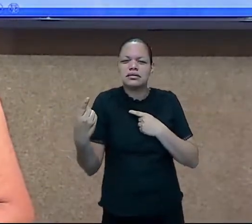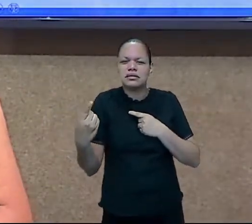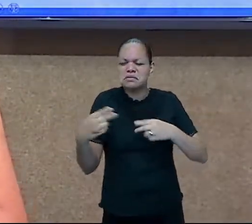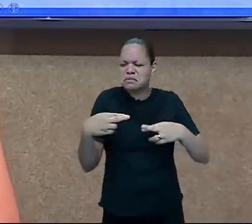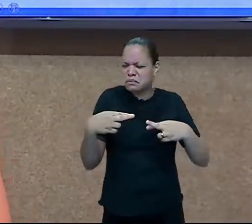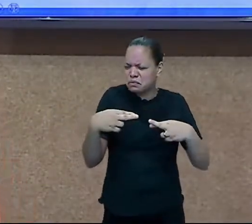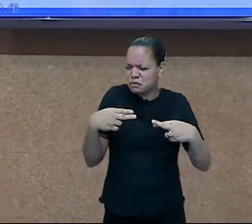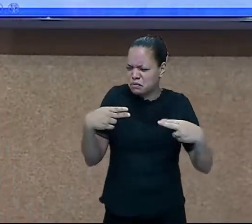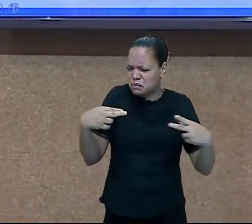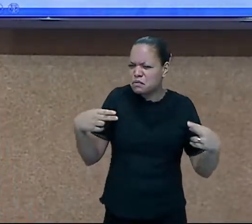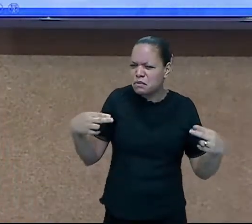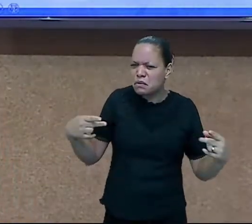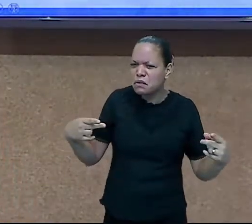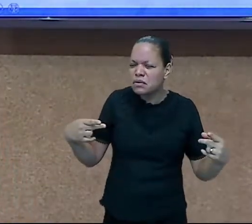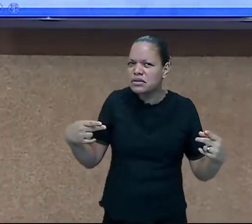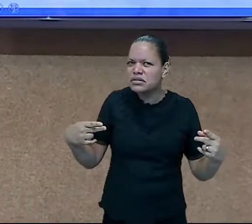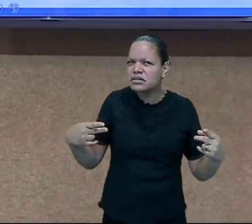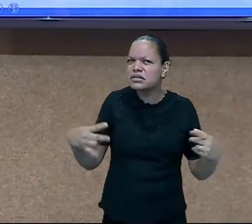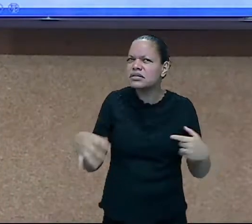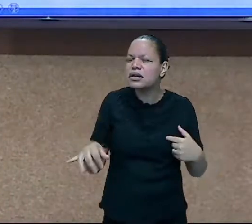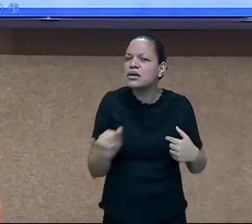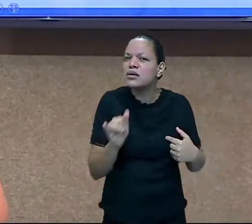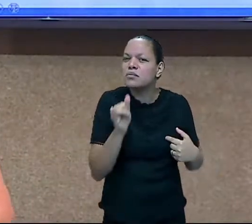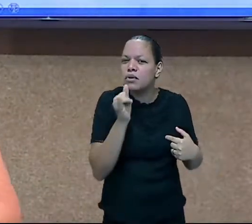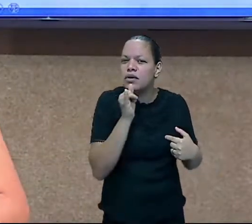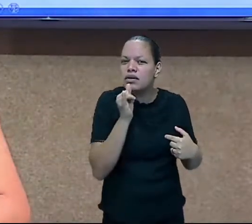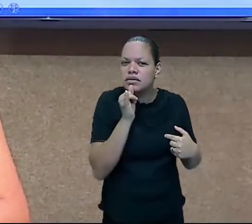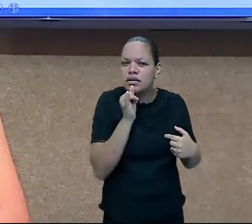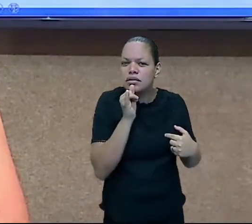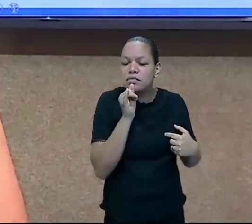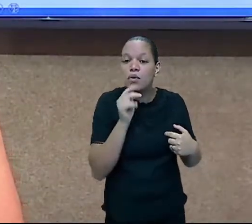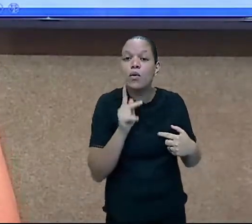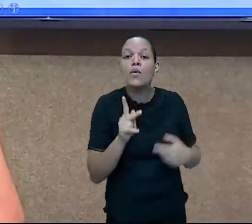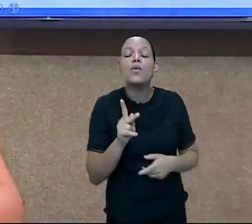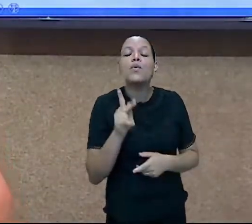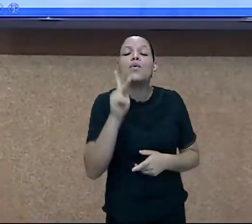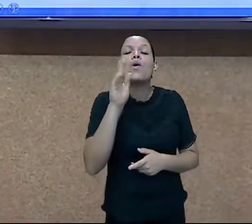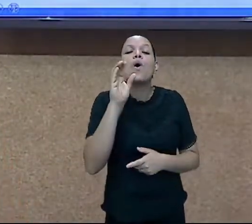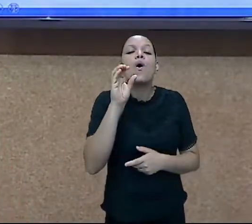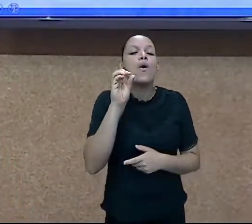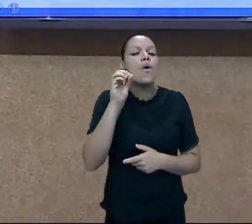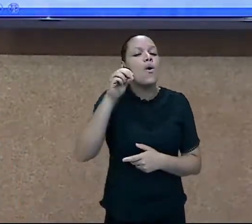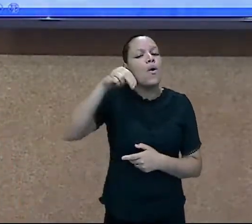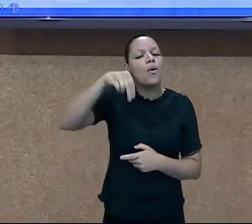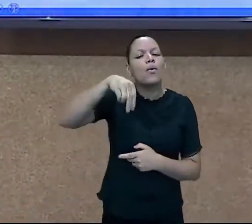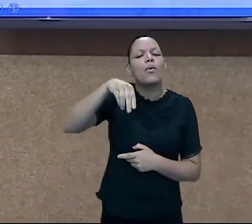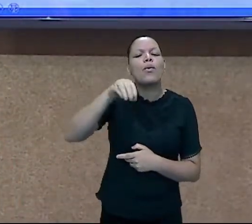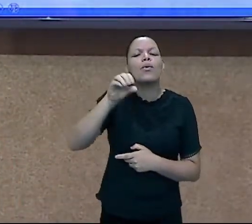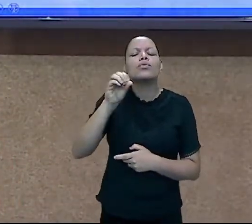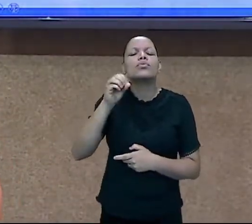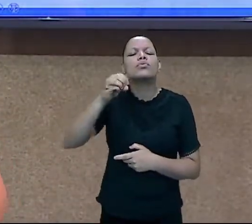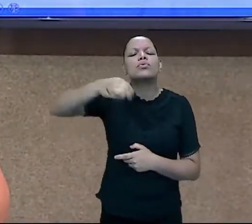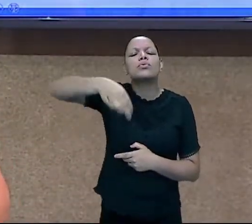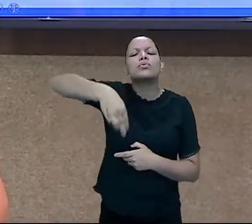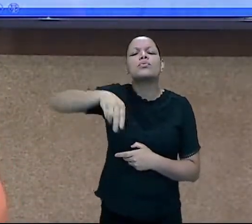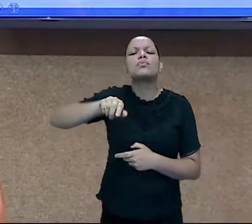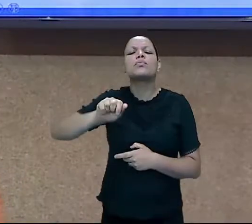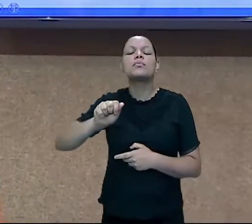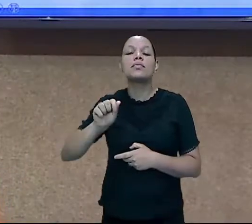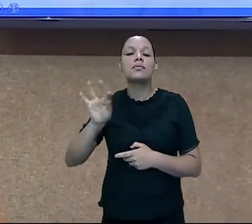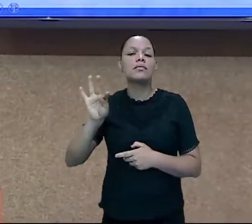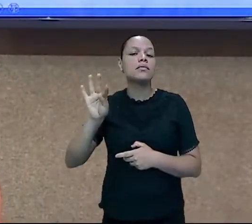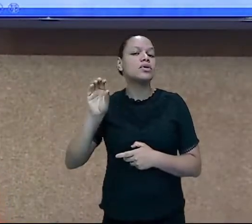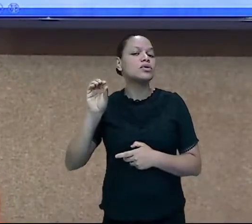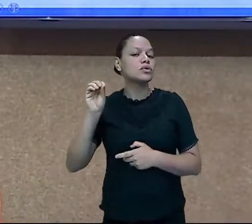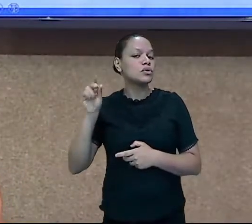se eu estivesse lendo agora uma história e falava de um cachorro, poderia ter o au,